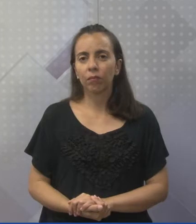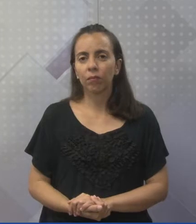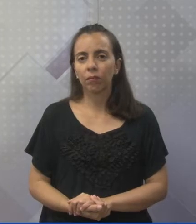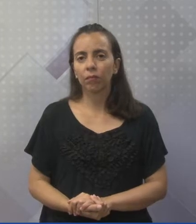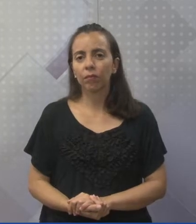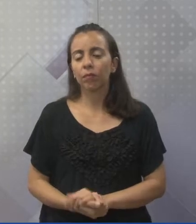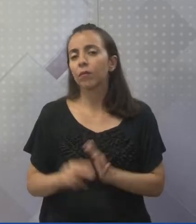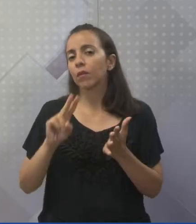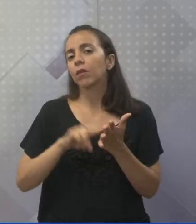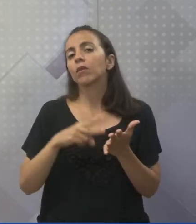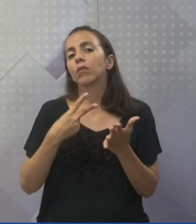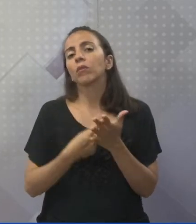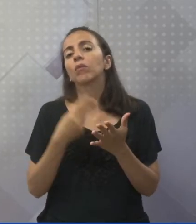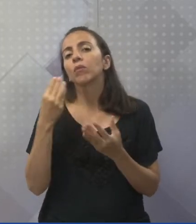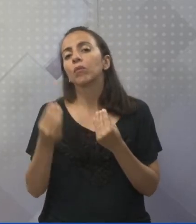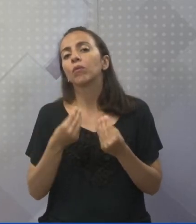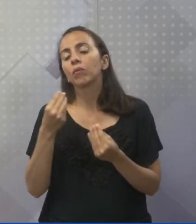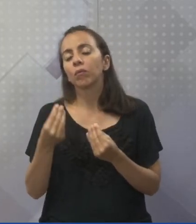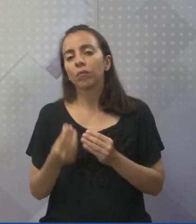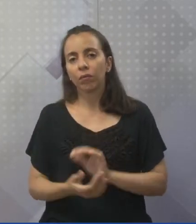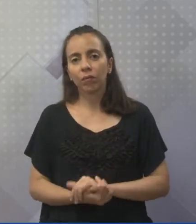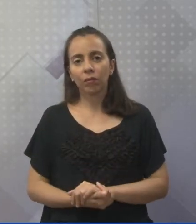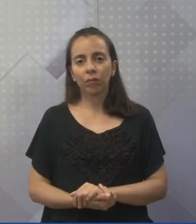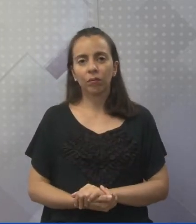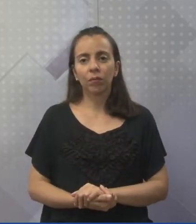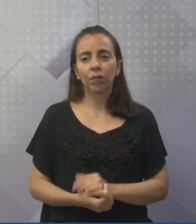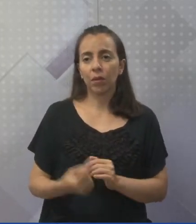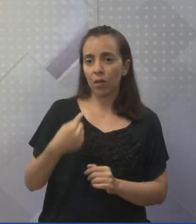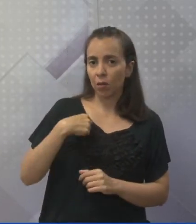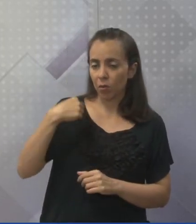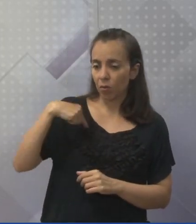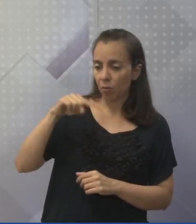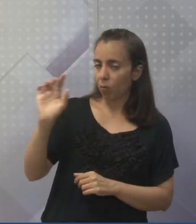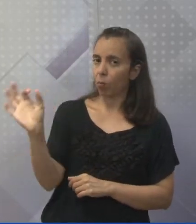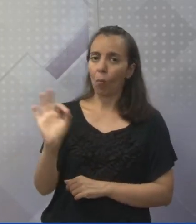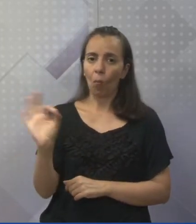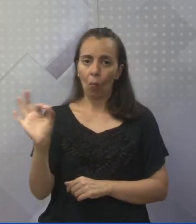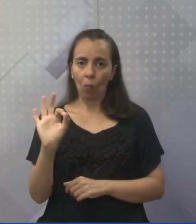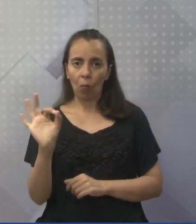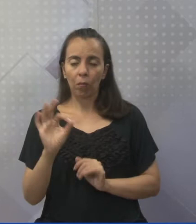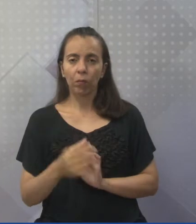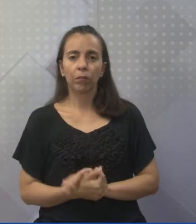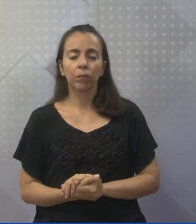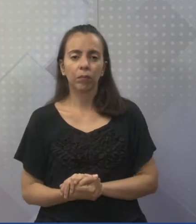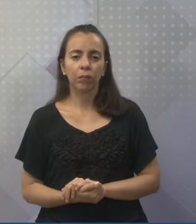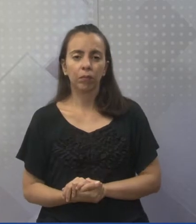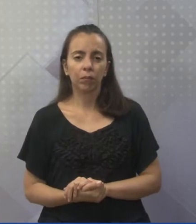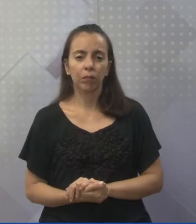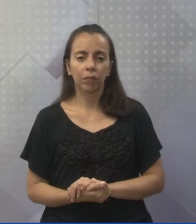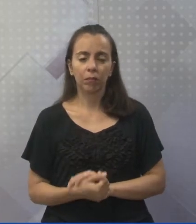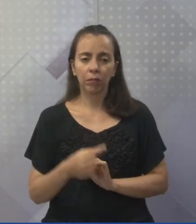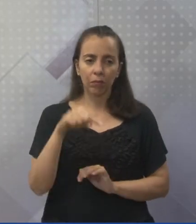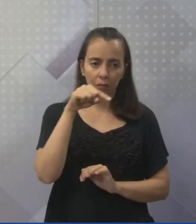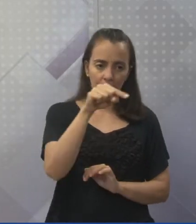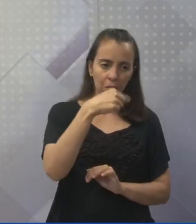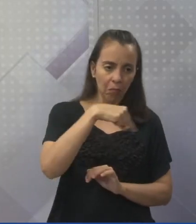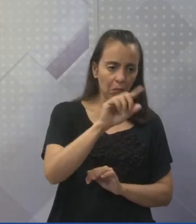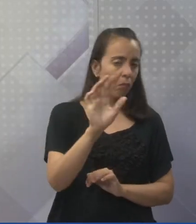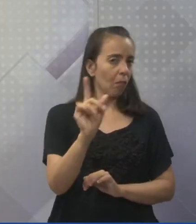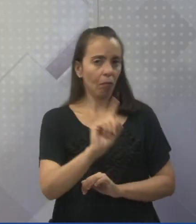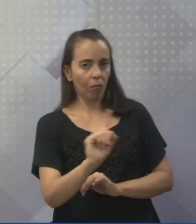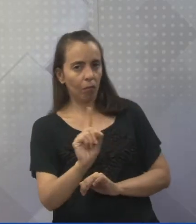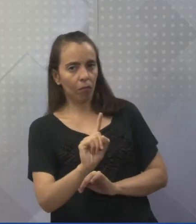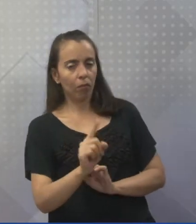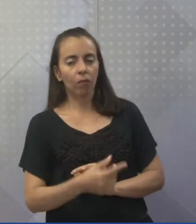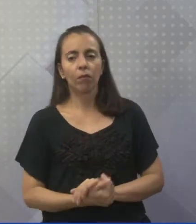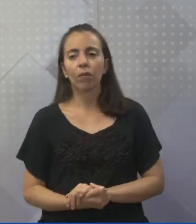fica a mesma tradução. I wouldn't go, eu não iria. You wouldn't go, você não iria.